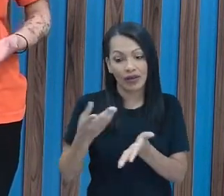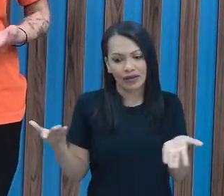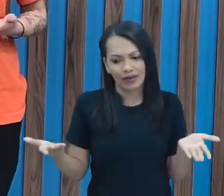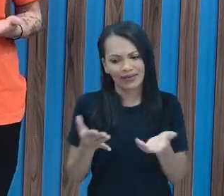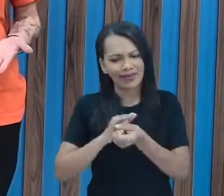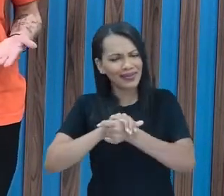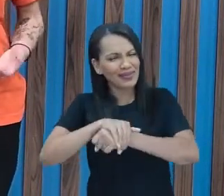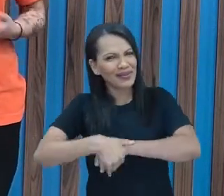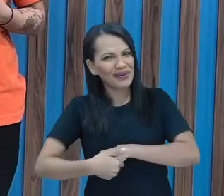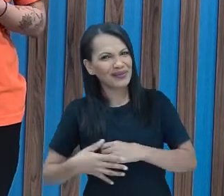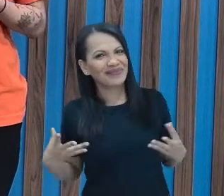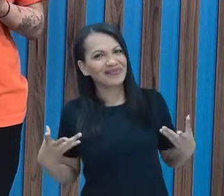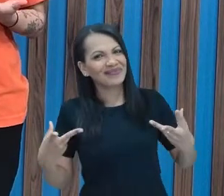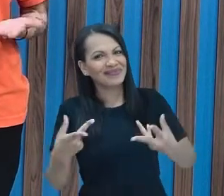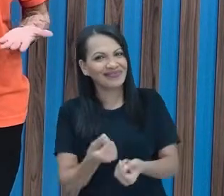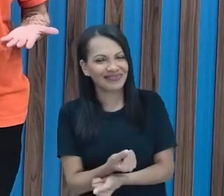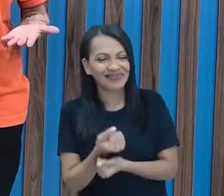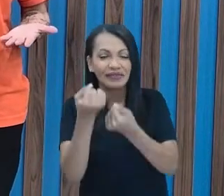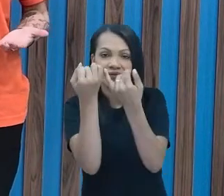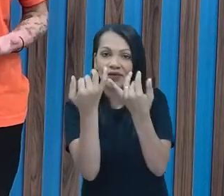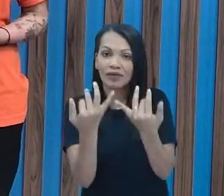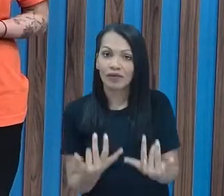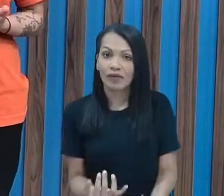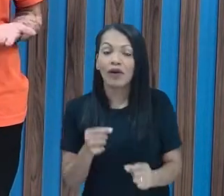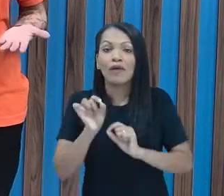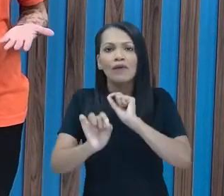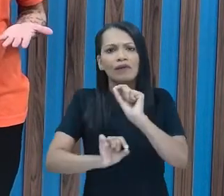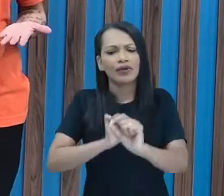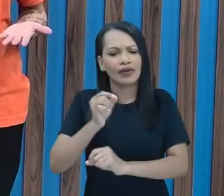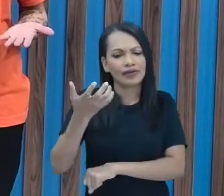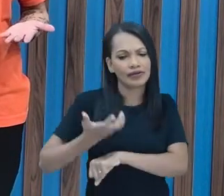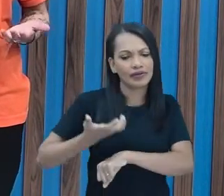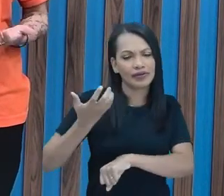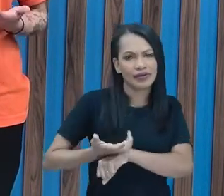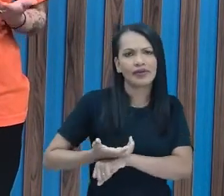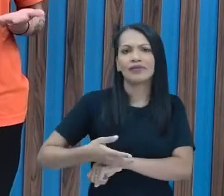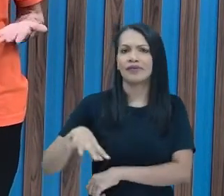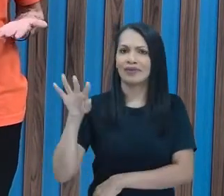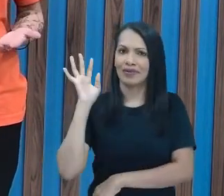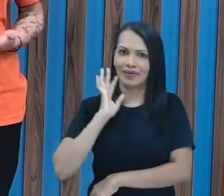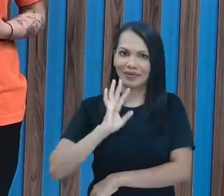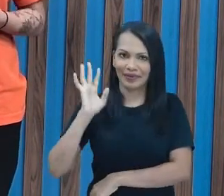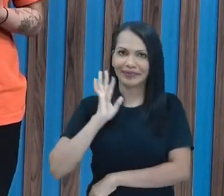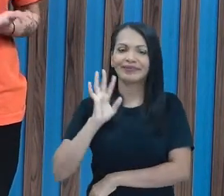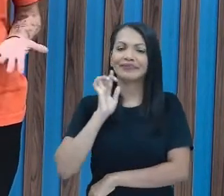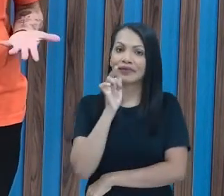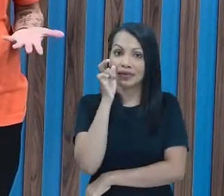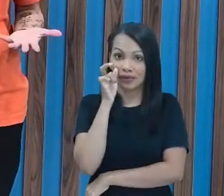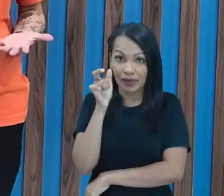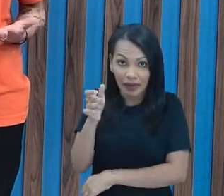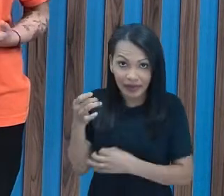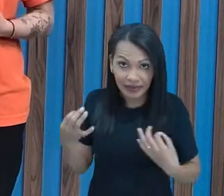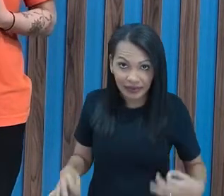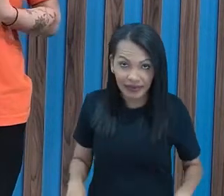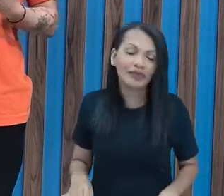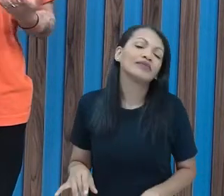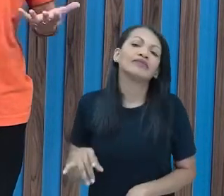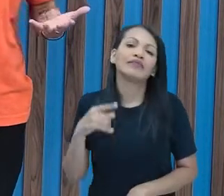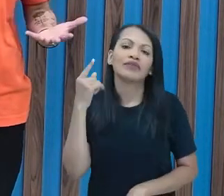aqui agradável para a gente falar um pouquinho sobre essa disciplina que é tão legal, tão interessante, né? A